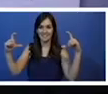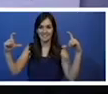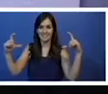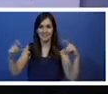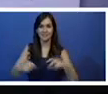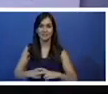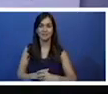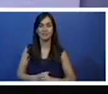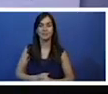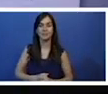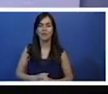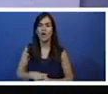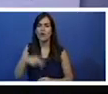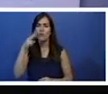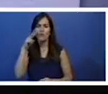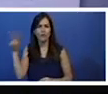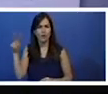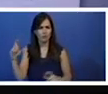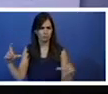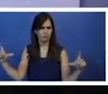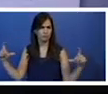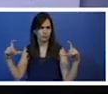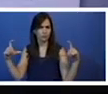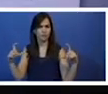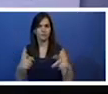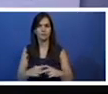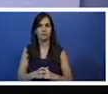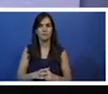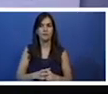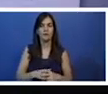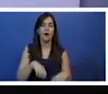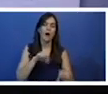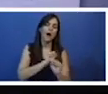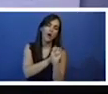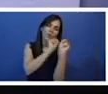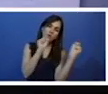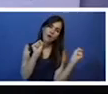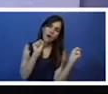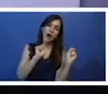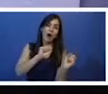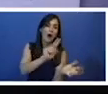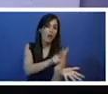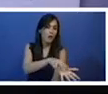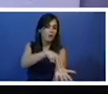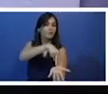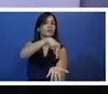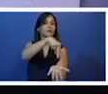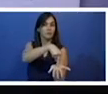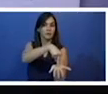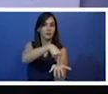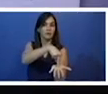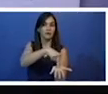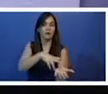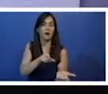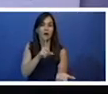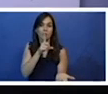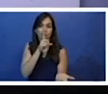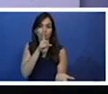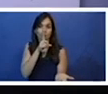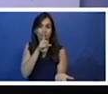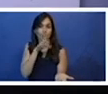tirinha do Calvin. Veja nesta tira. Acordar, levantar,